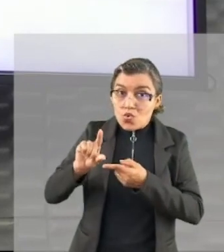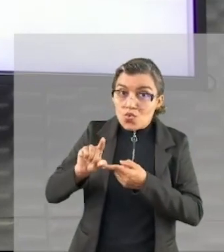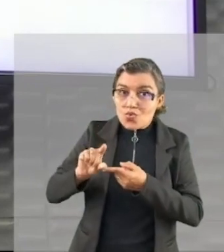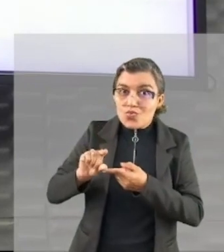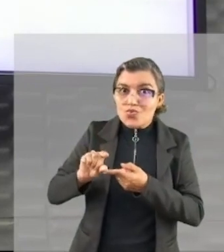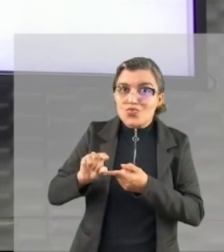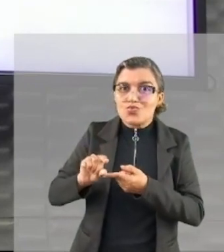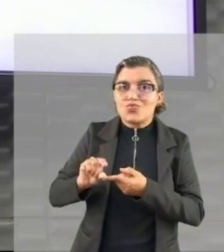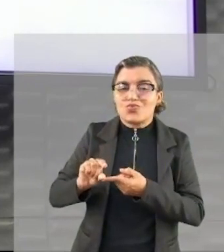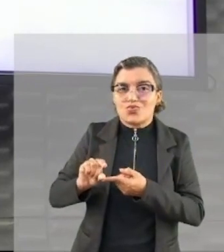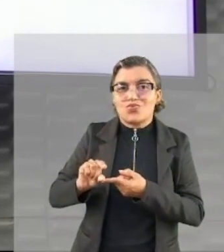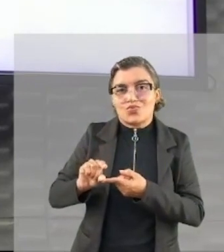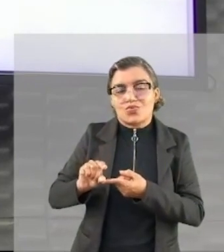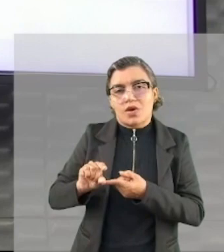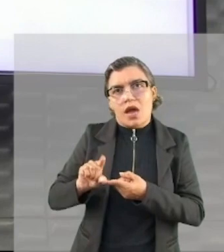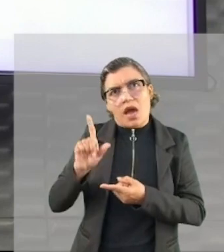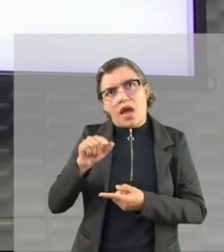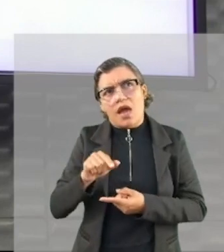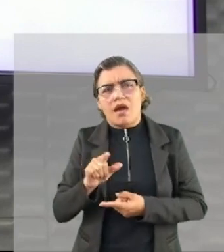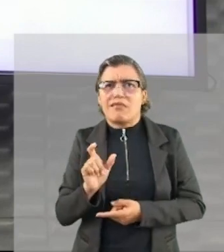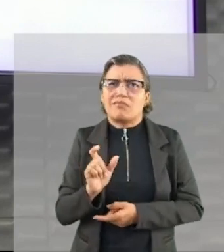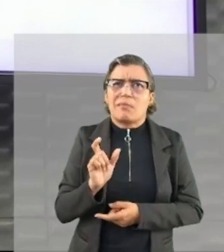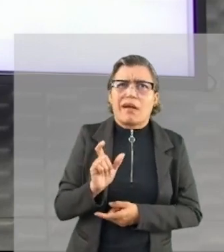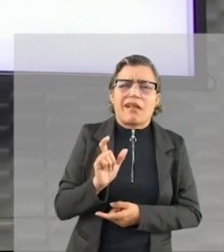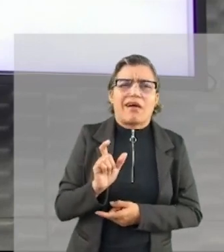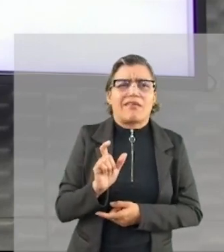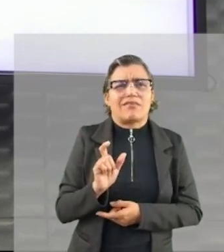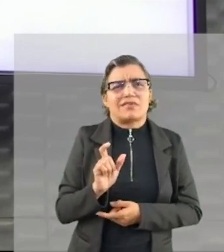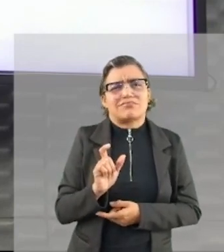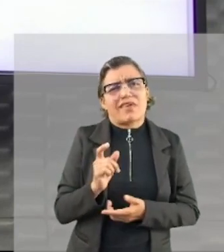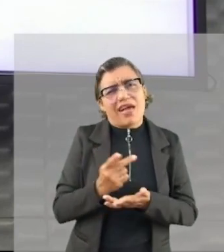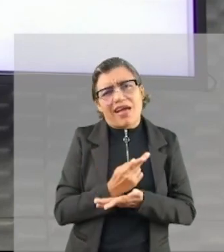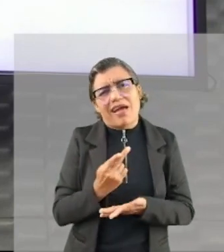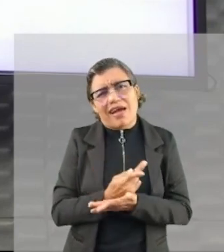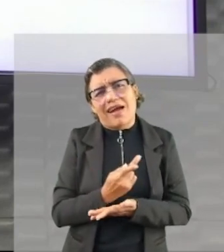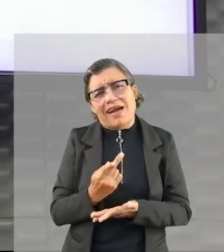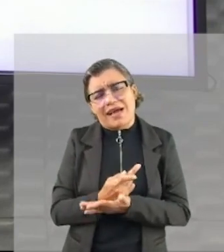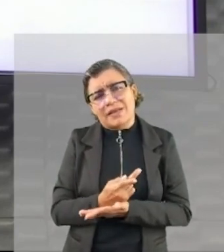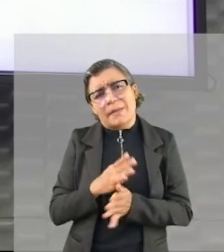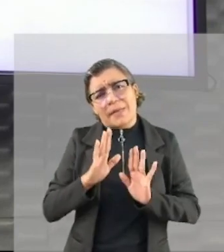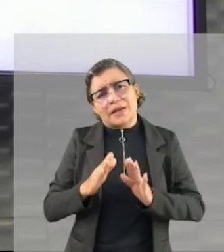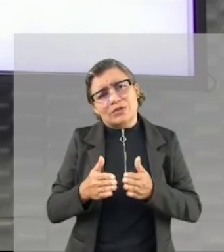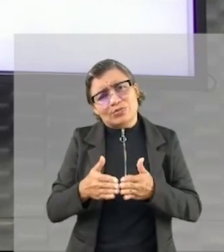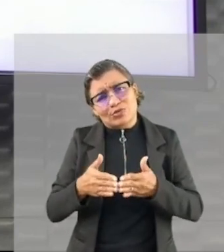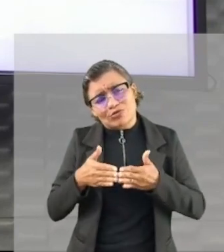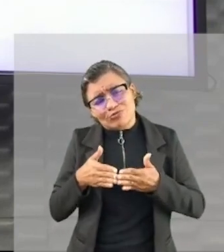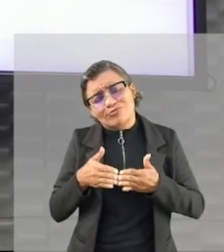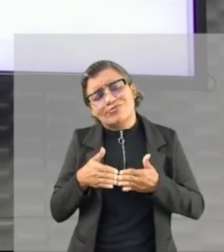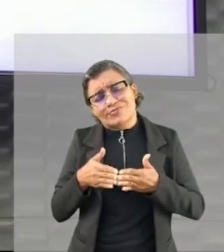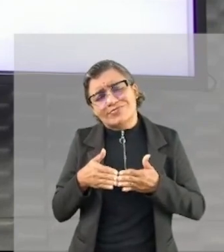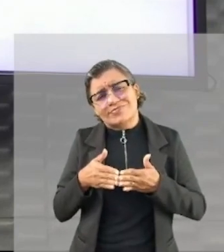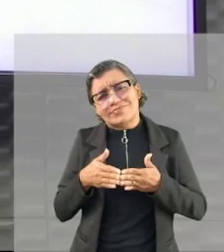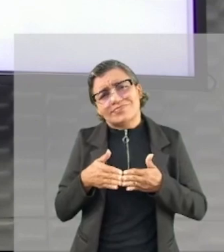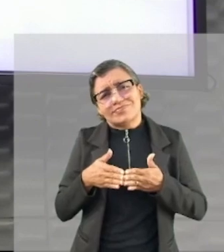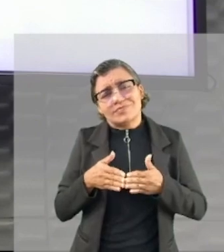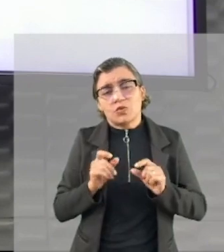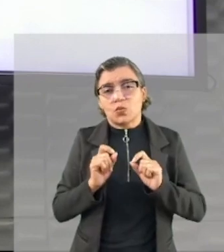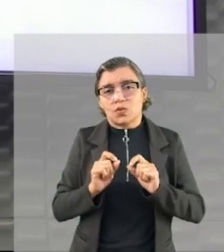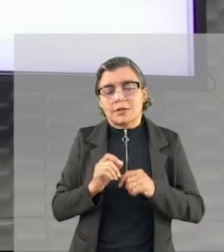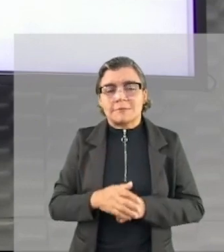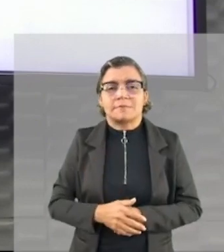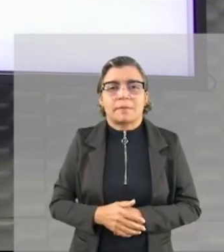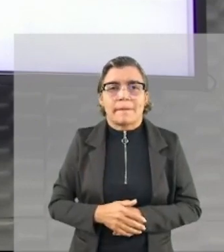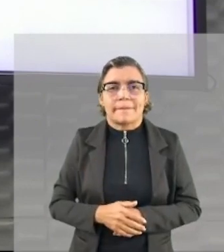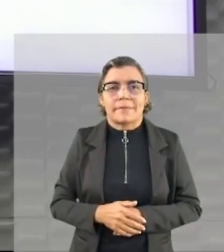fica... É um termo errado, mas eu peço essa licença para falar para vocês. Ela